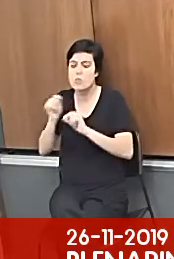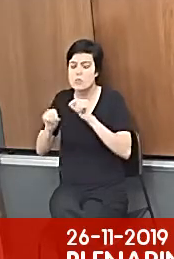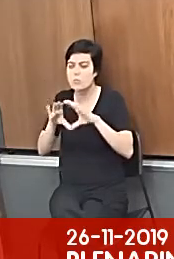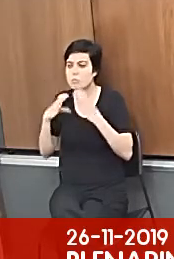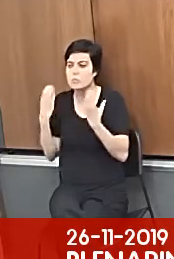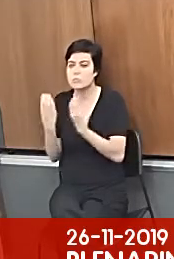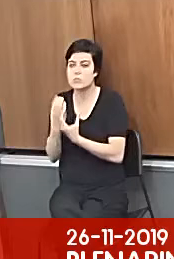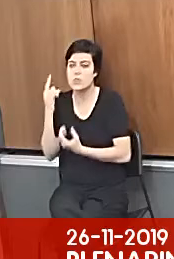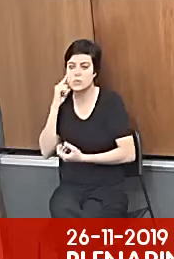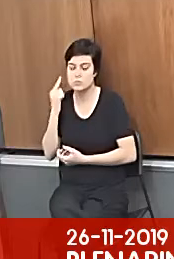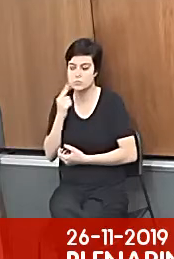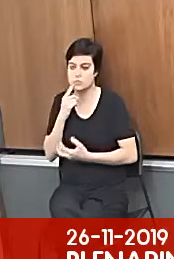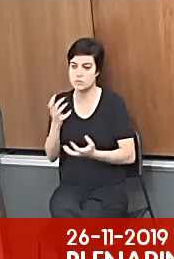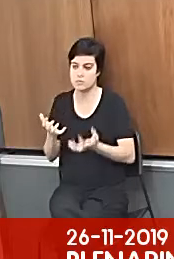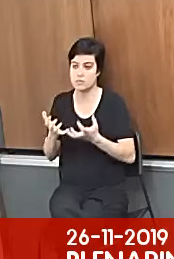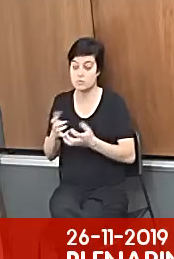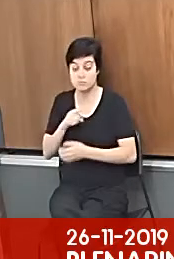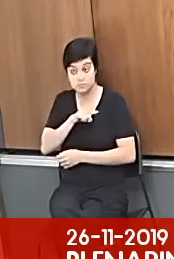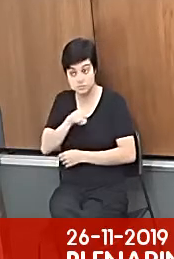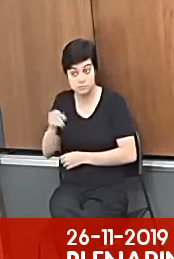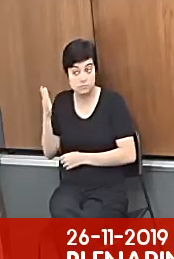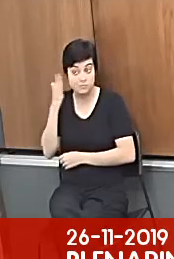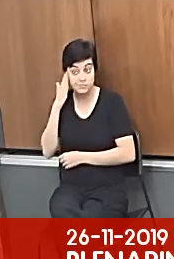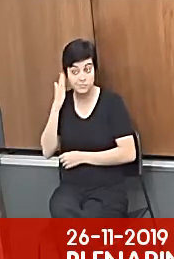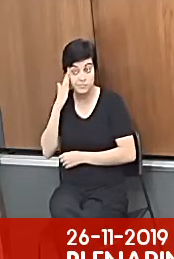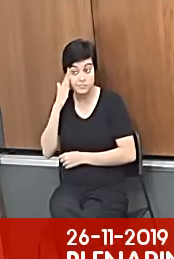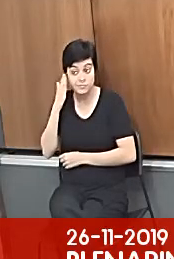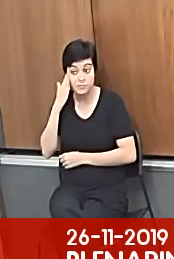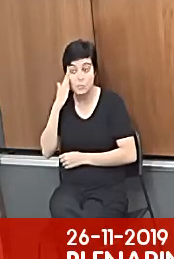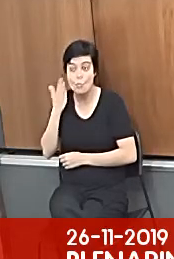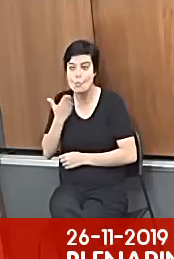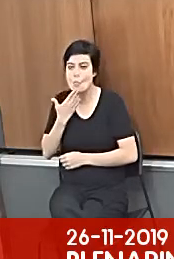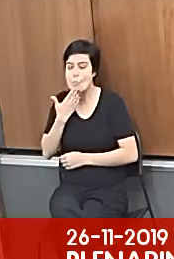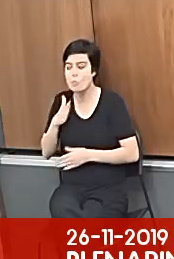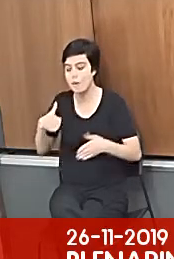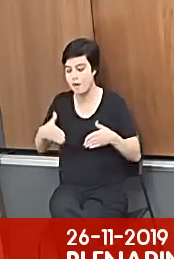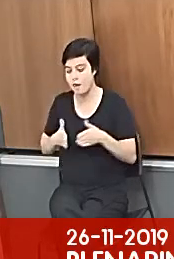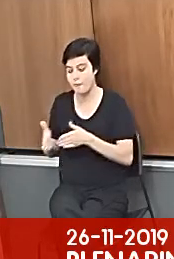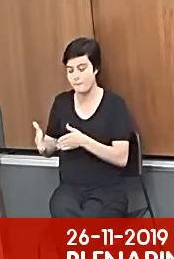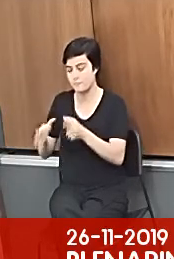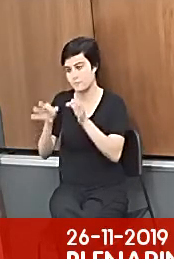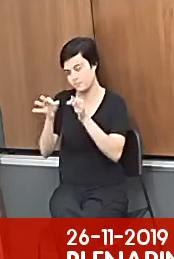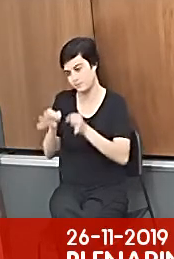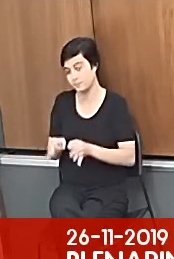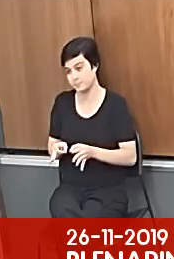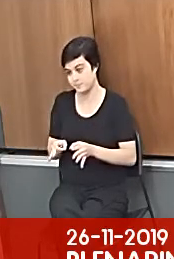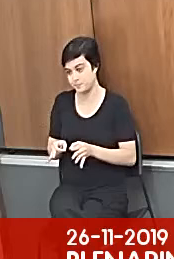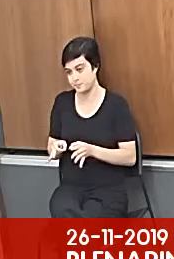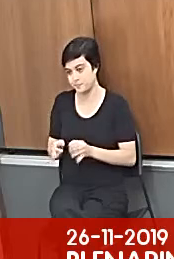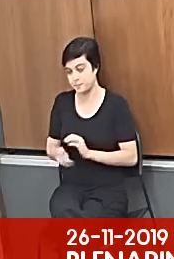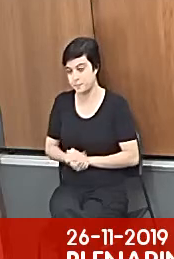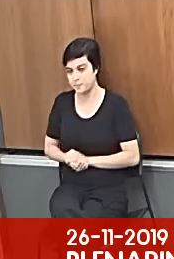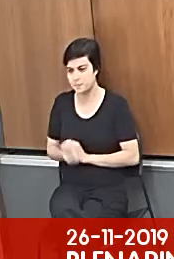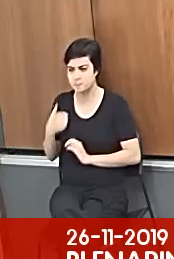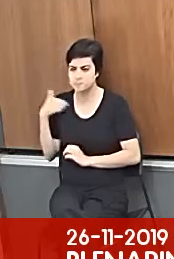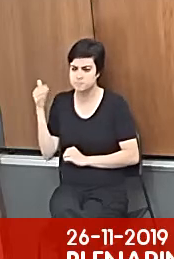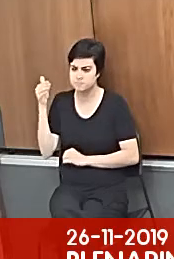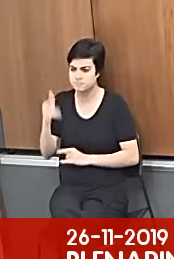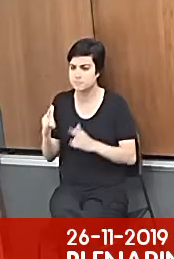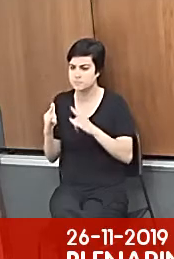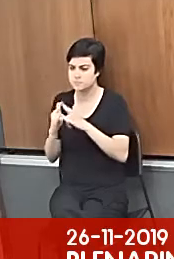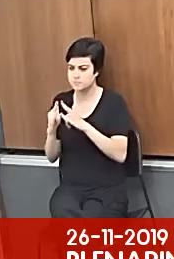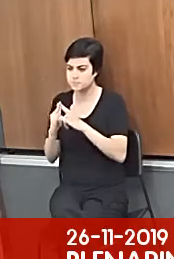né? São vocês é que sabem qual o caminho a ser seguido. Como eu disse, eu estive lá no Instituto